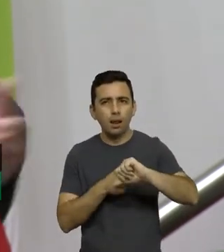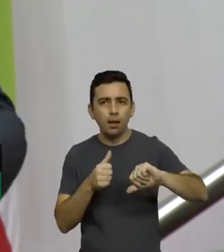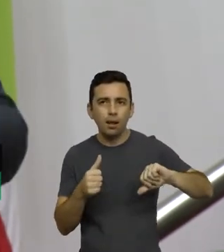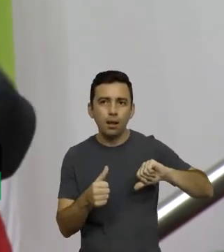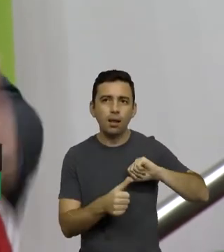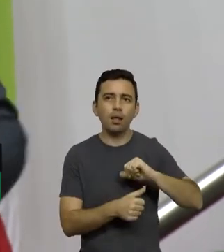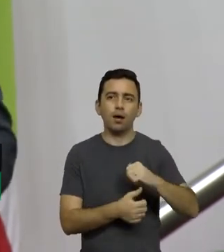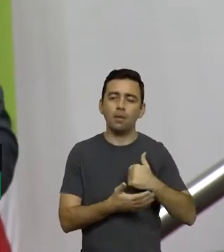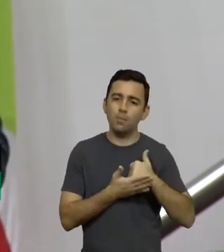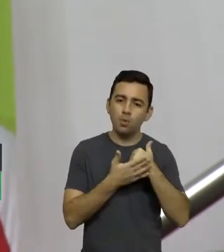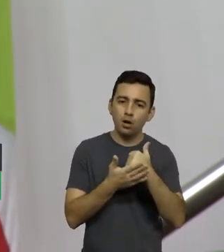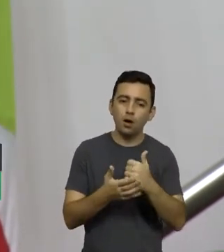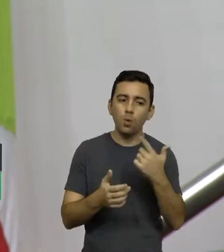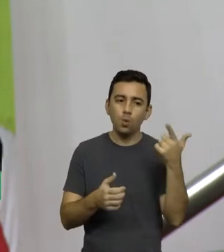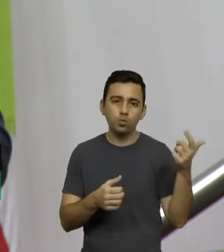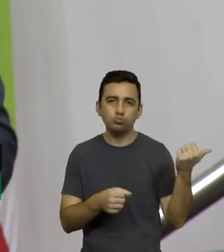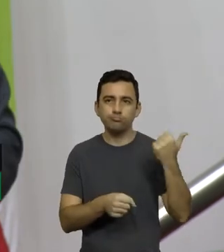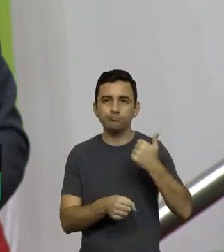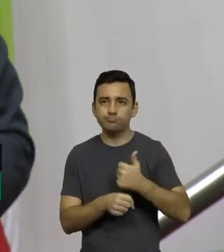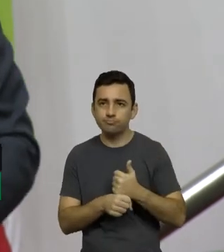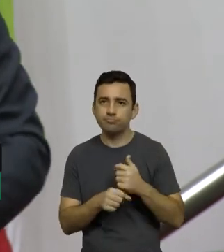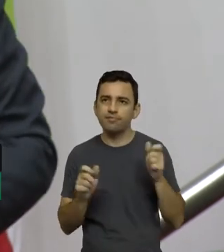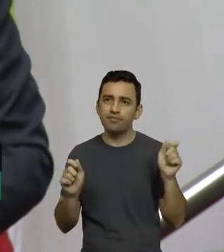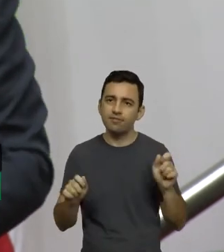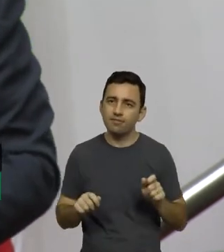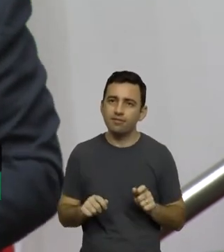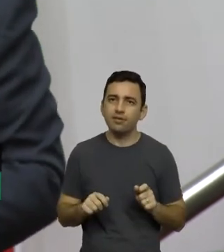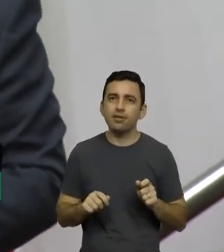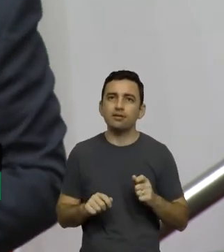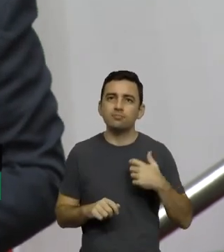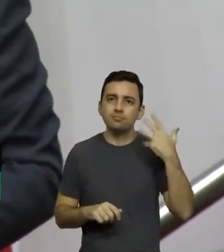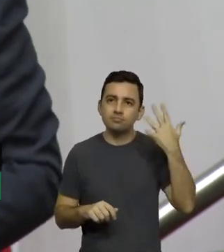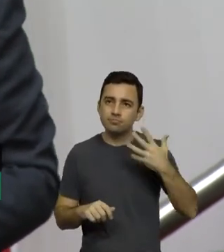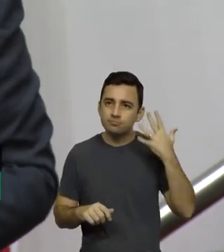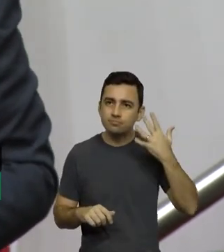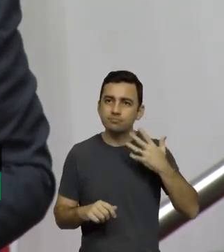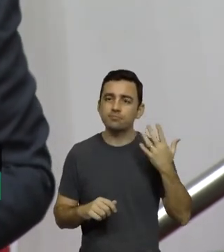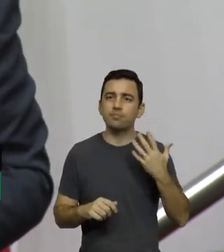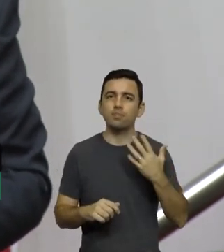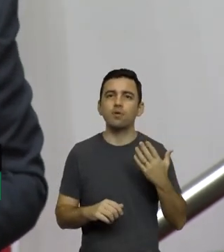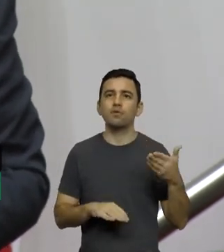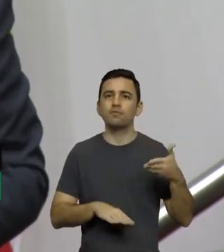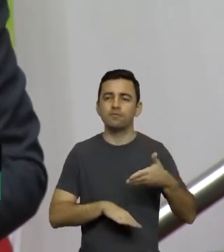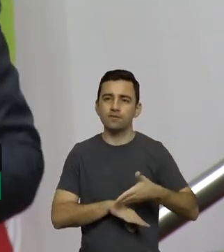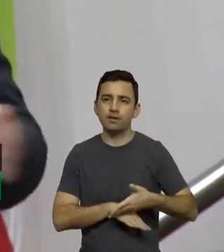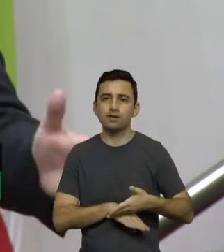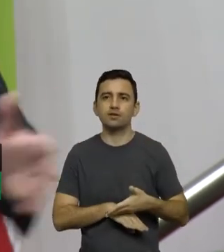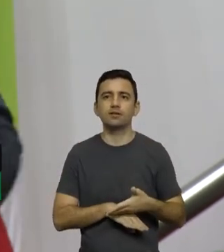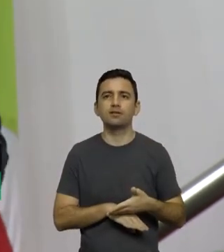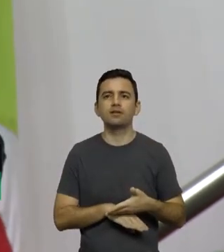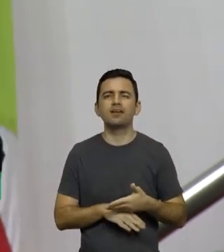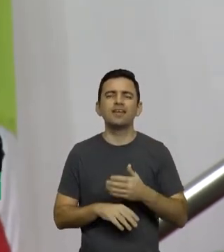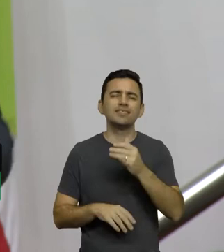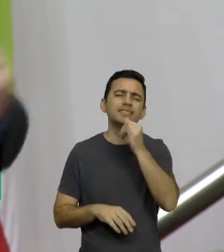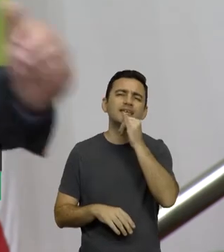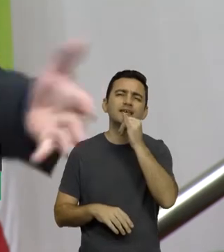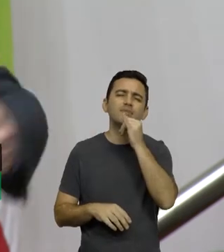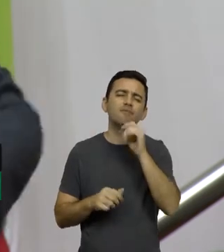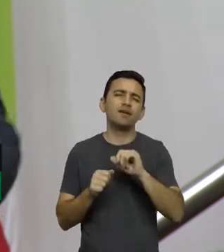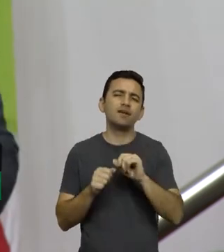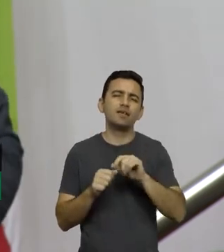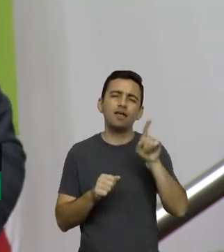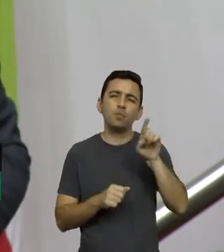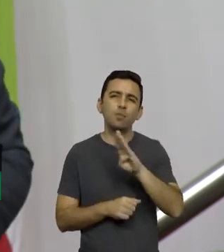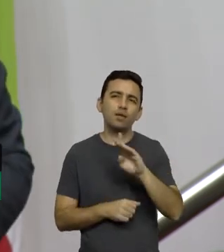oportunizar que os suplentes também possam ter essa oportunidade aqui no Parlamento, como a exemplo do que fizemos lá no município de Blumenau, na